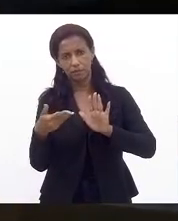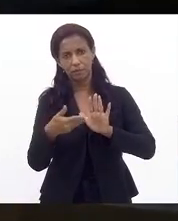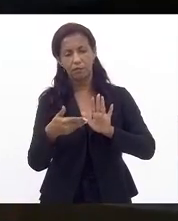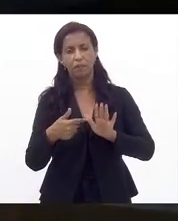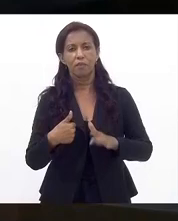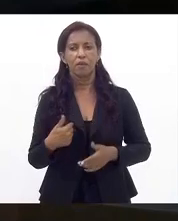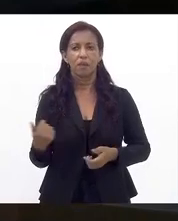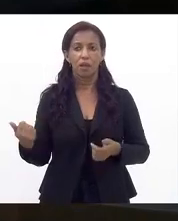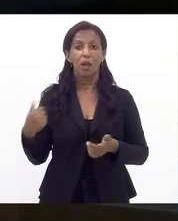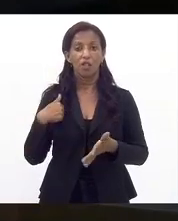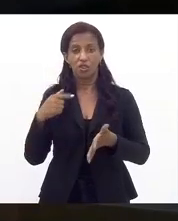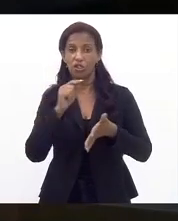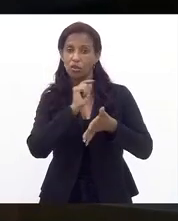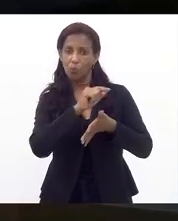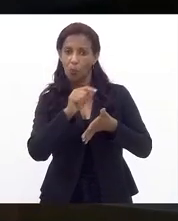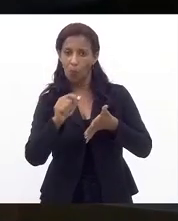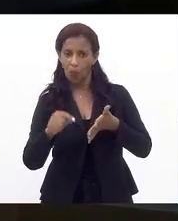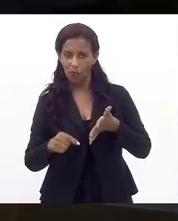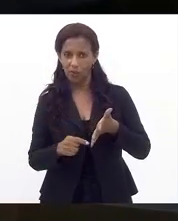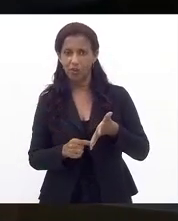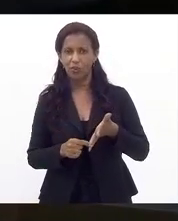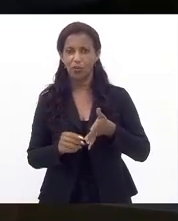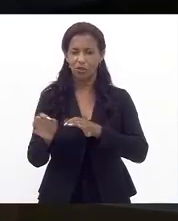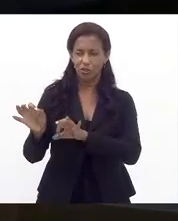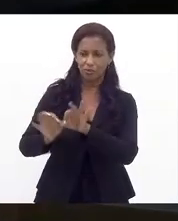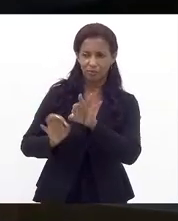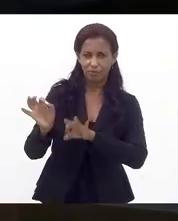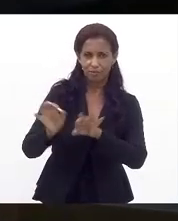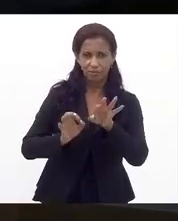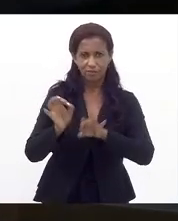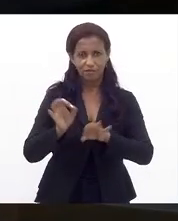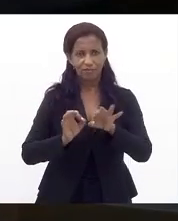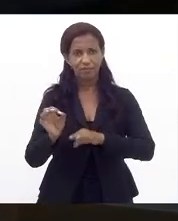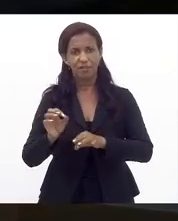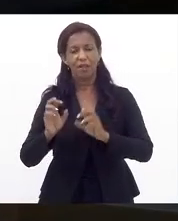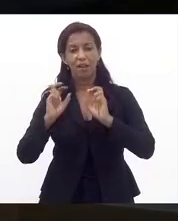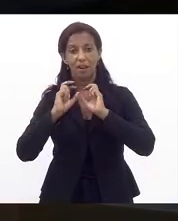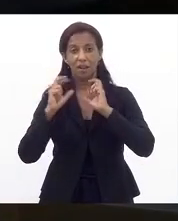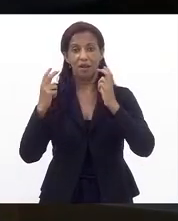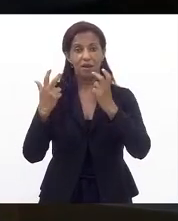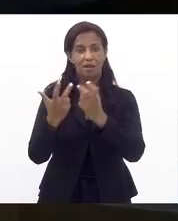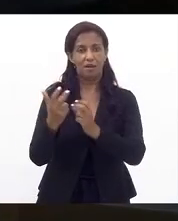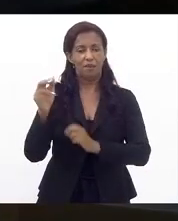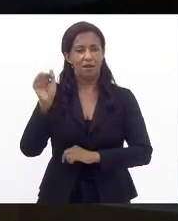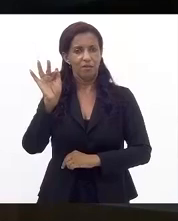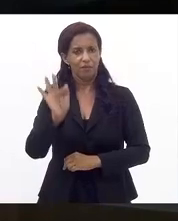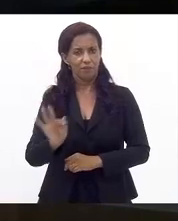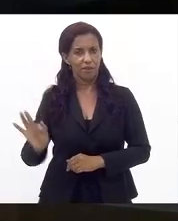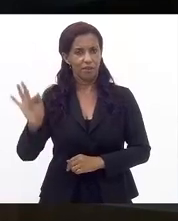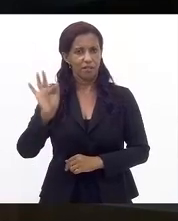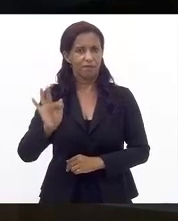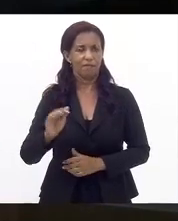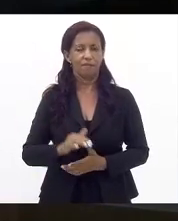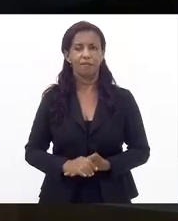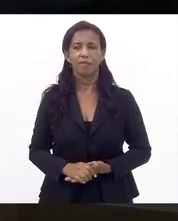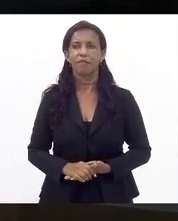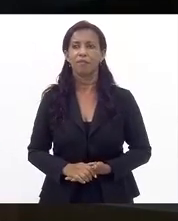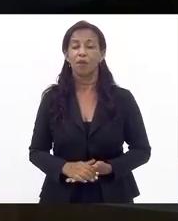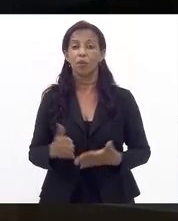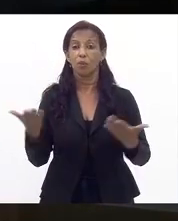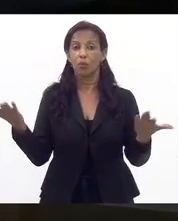também construiu com ajudou a construir lá na Câmara Federal veja só é